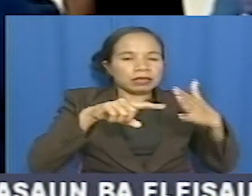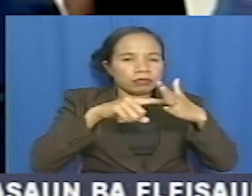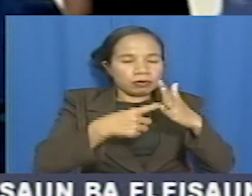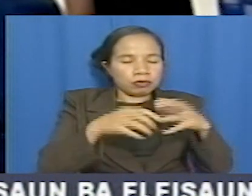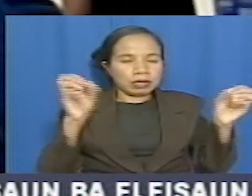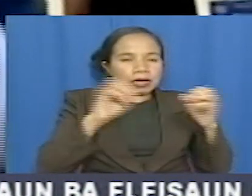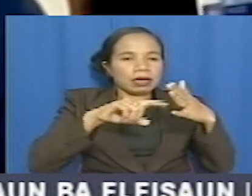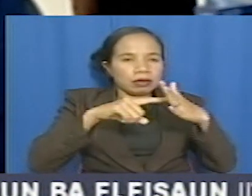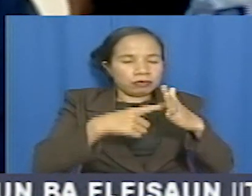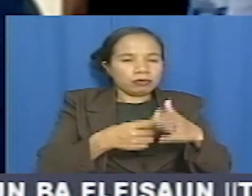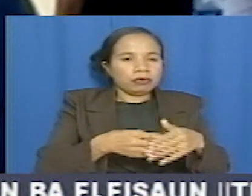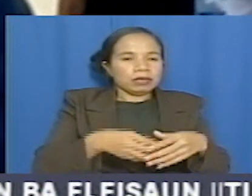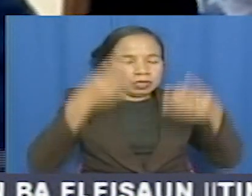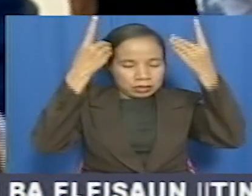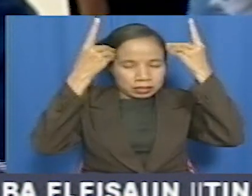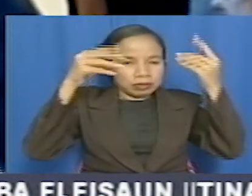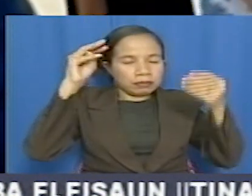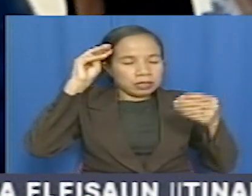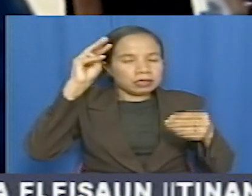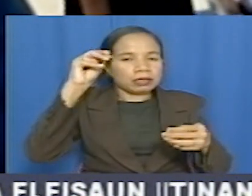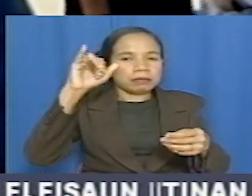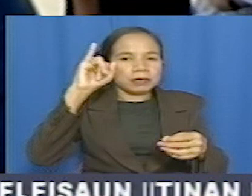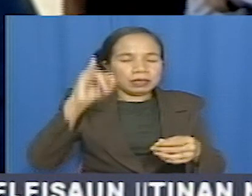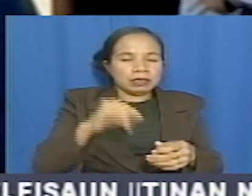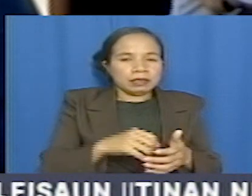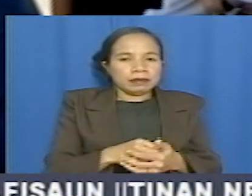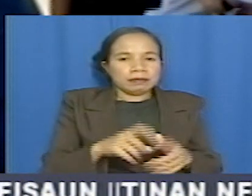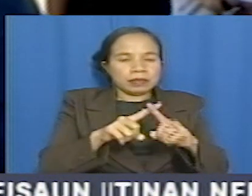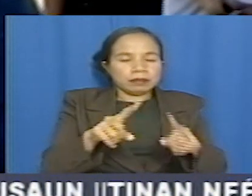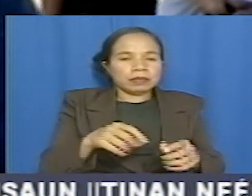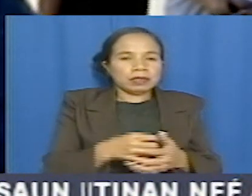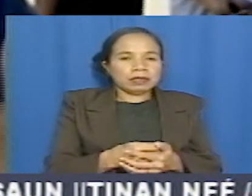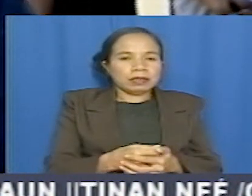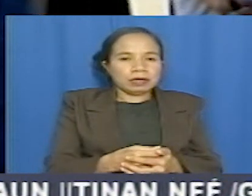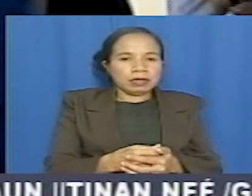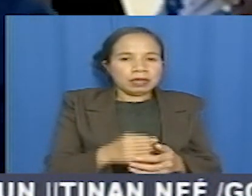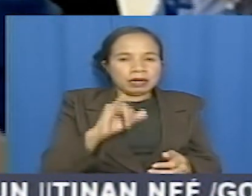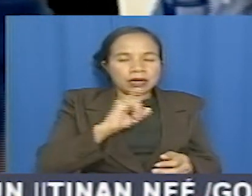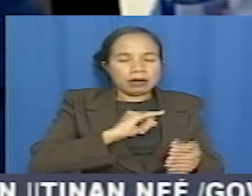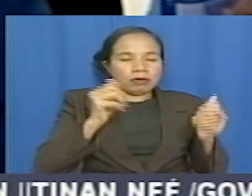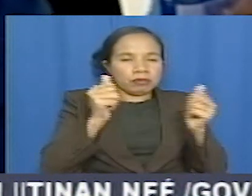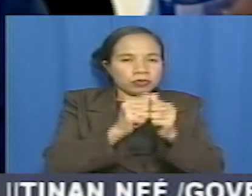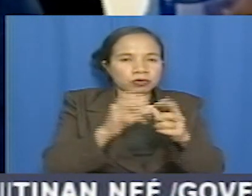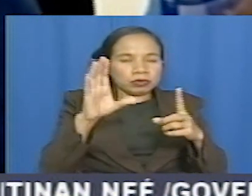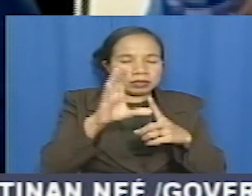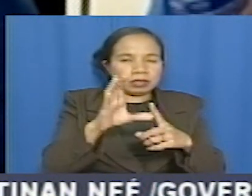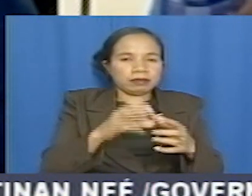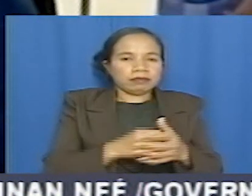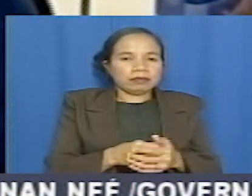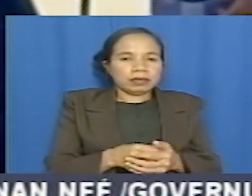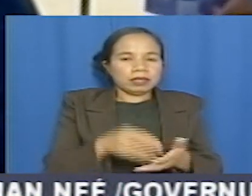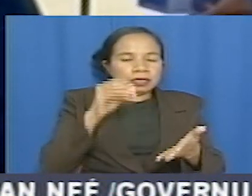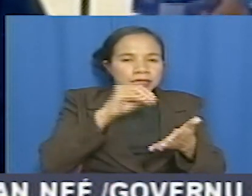su silenzio primeiro ministro nya hanas ministro do interior mabe hu si ita hau ho komando general ita propoing para